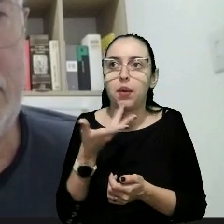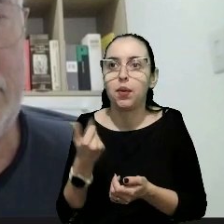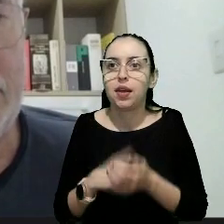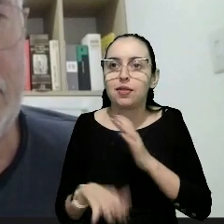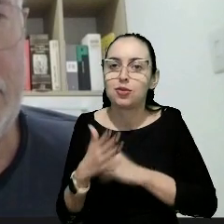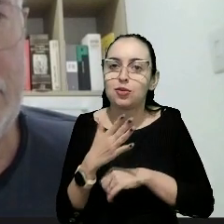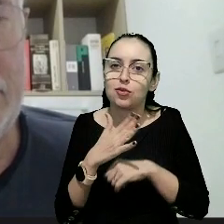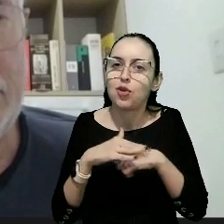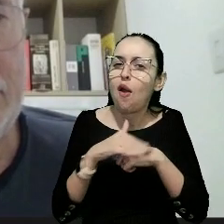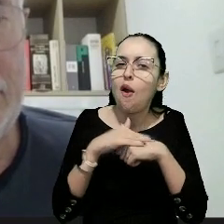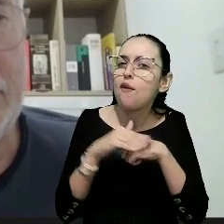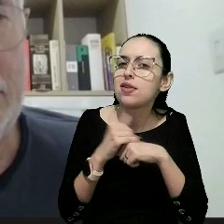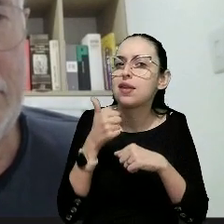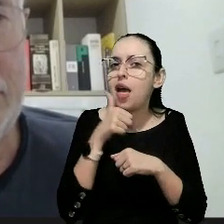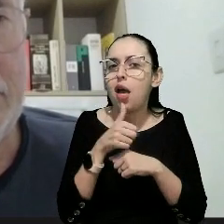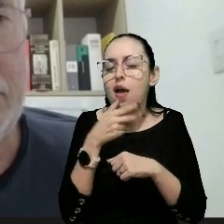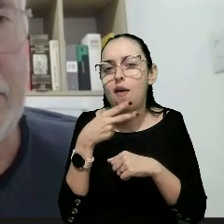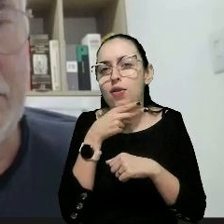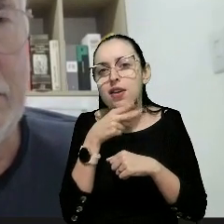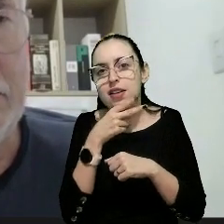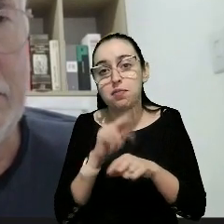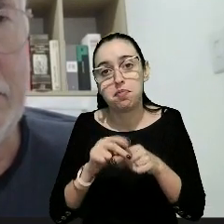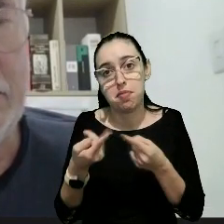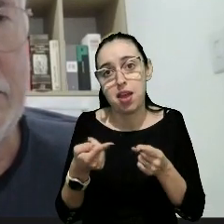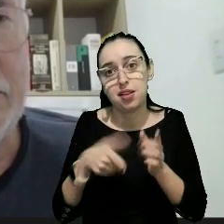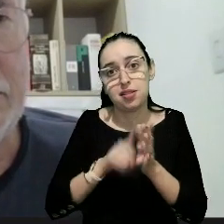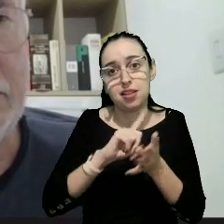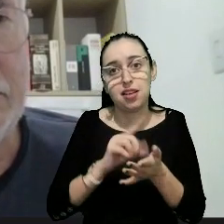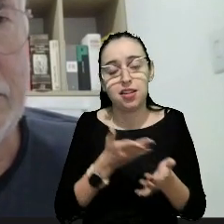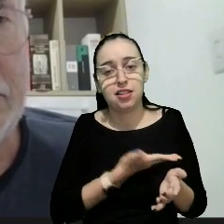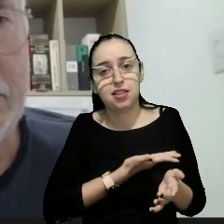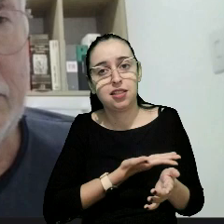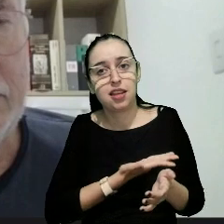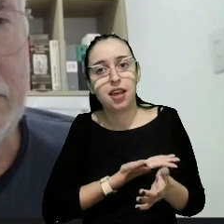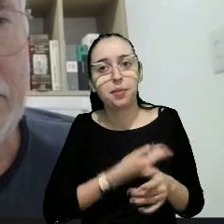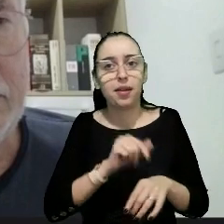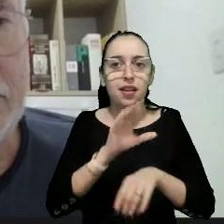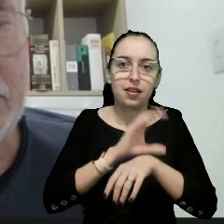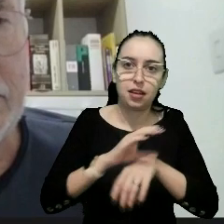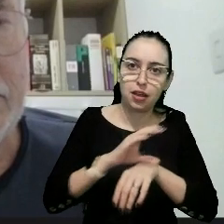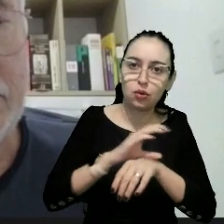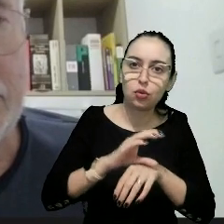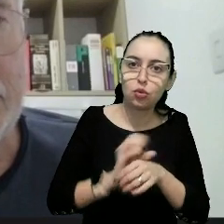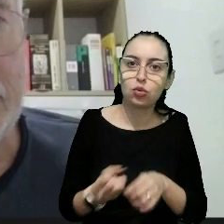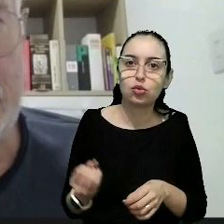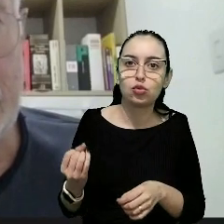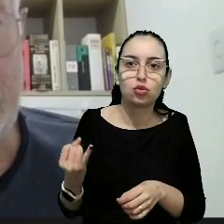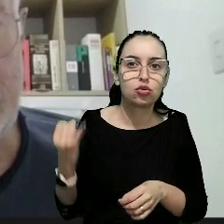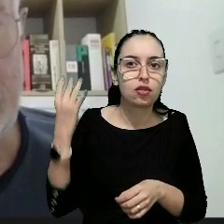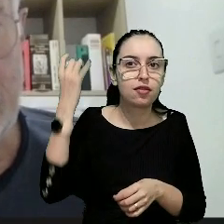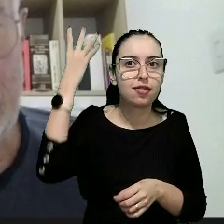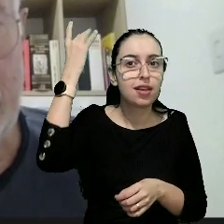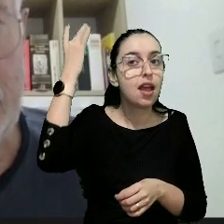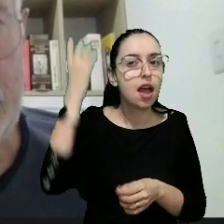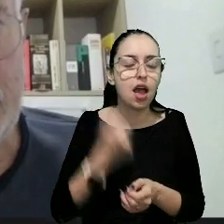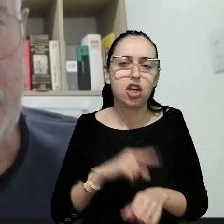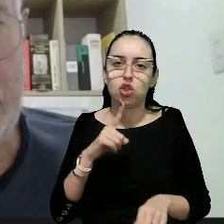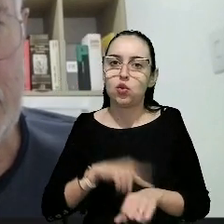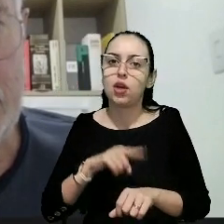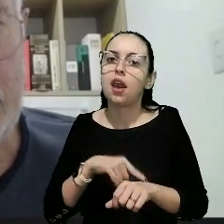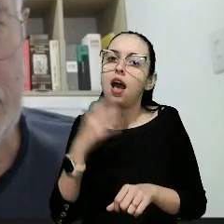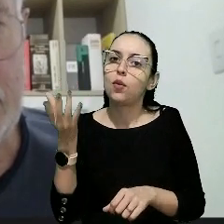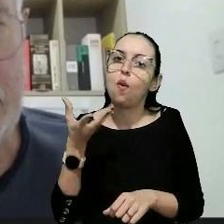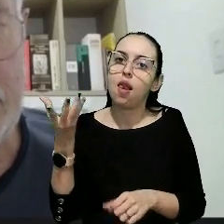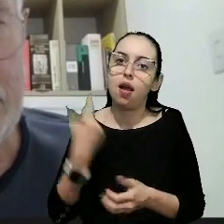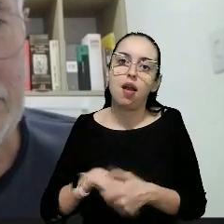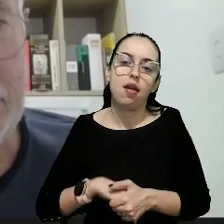do que as mulheres querem curtir os netos, mas antes tem as amigas, antes tem o curso, antes tem a viagem.